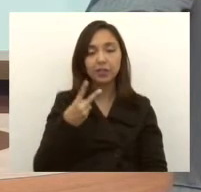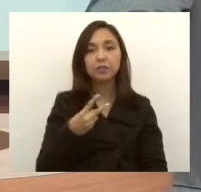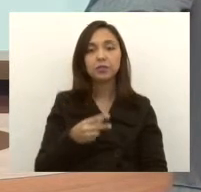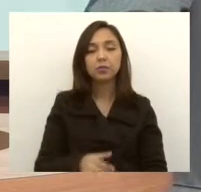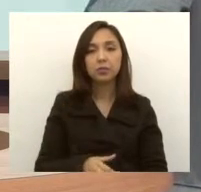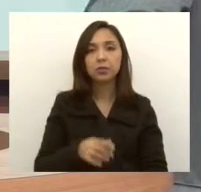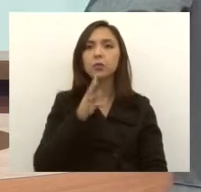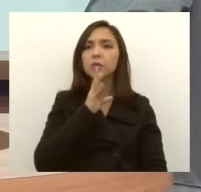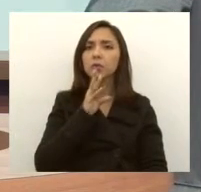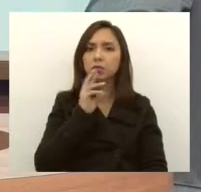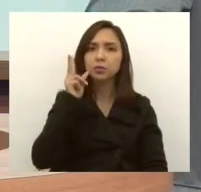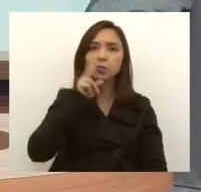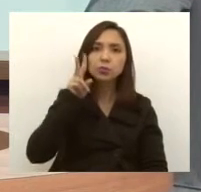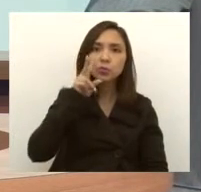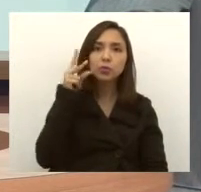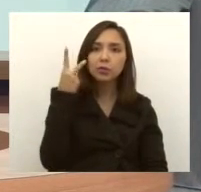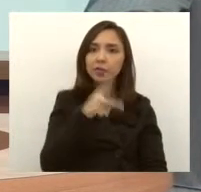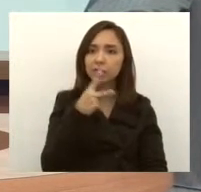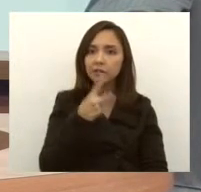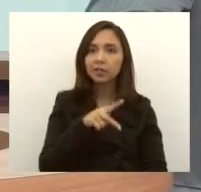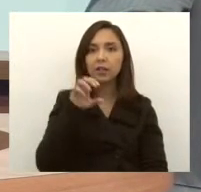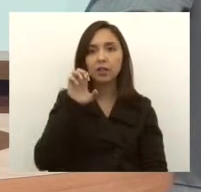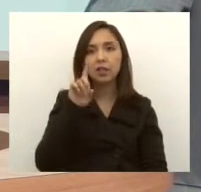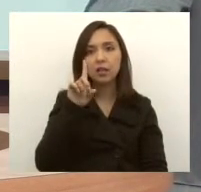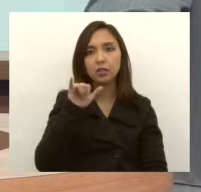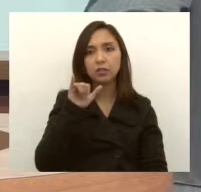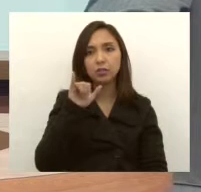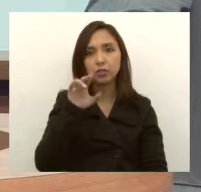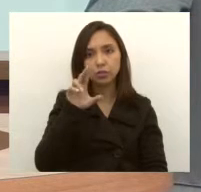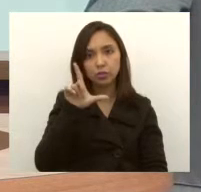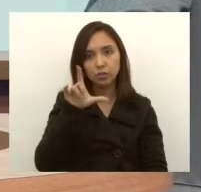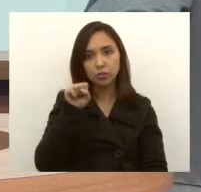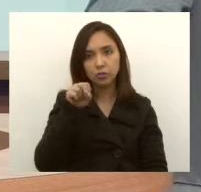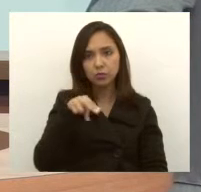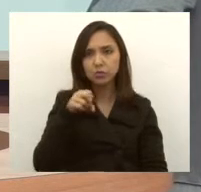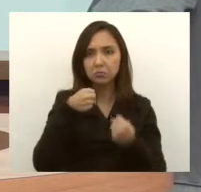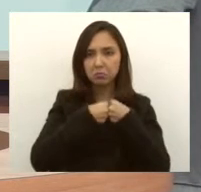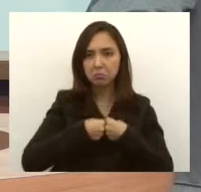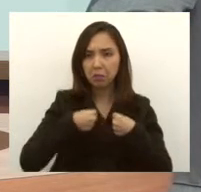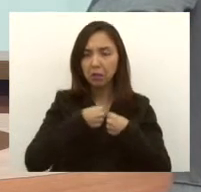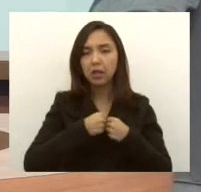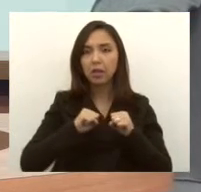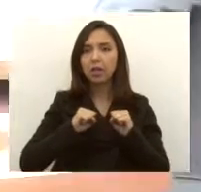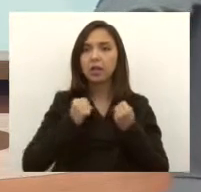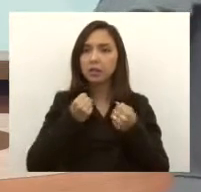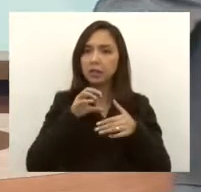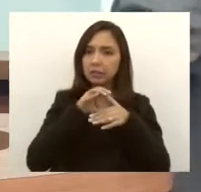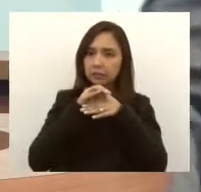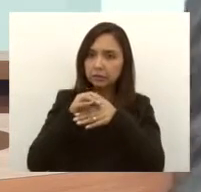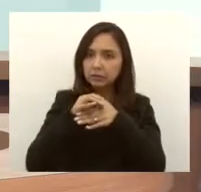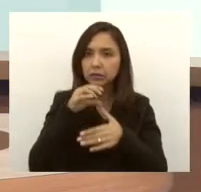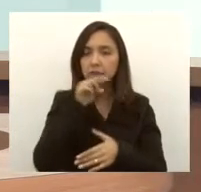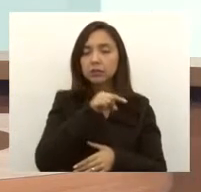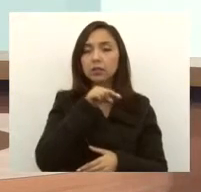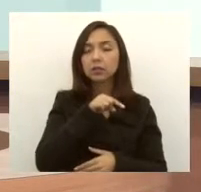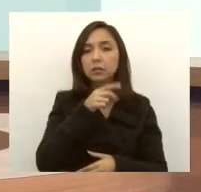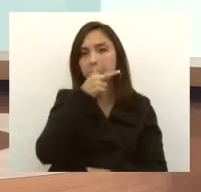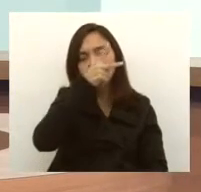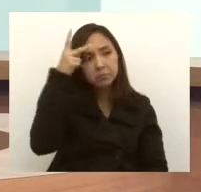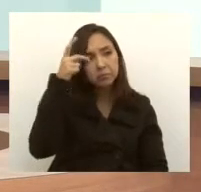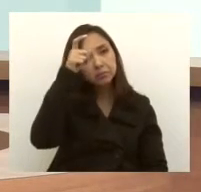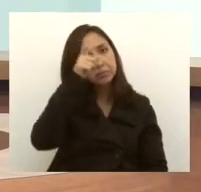Conhecemos sua história, Edilson Ceará, um batalhador, um líder comunitário,